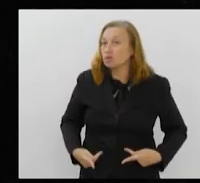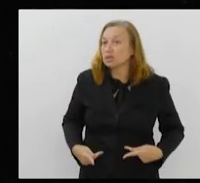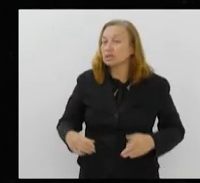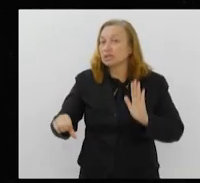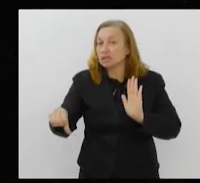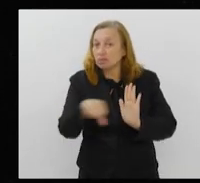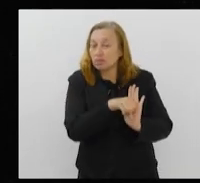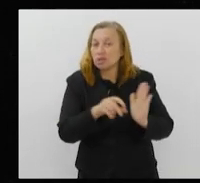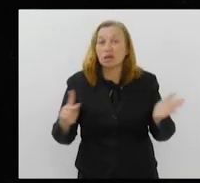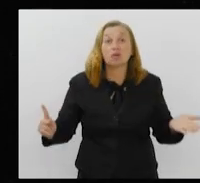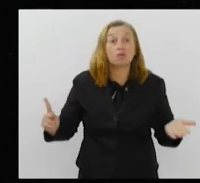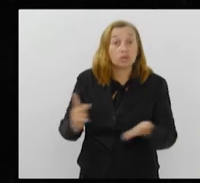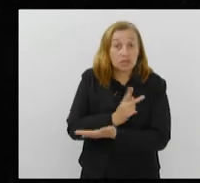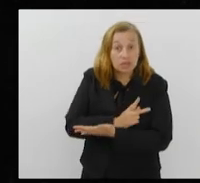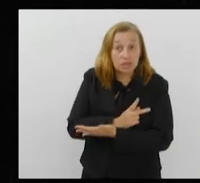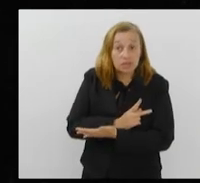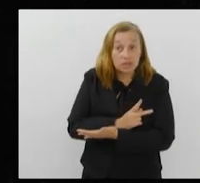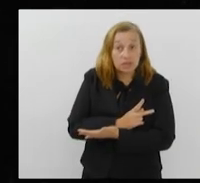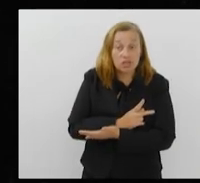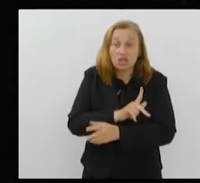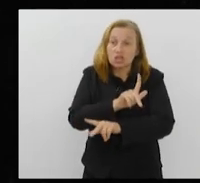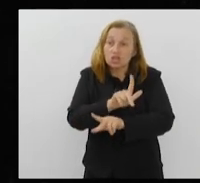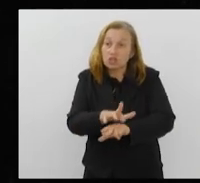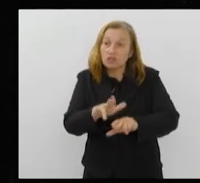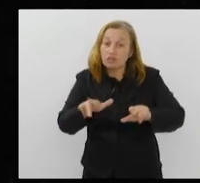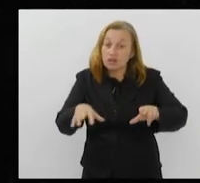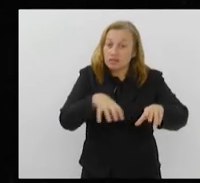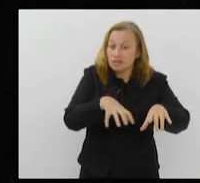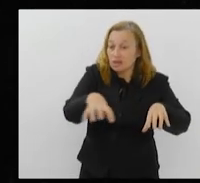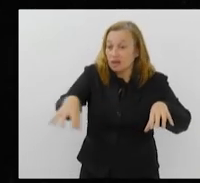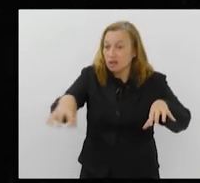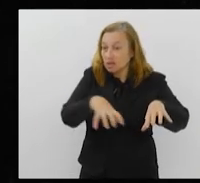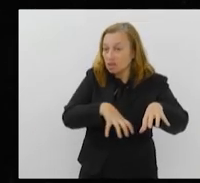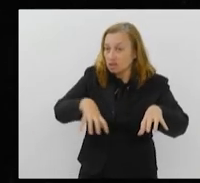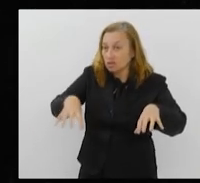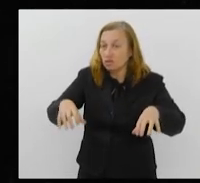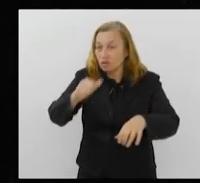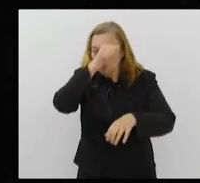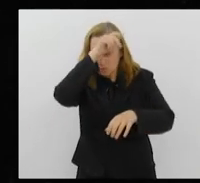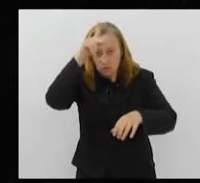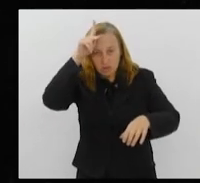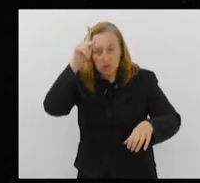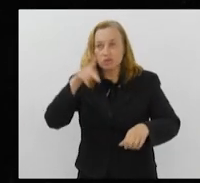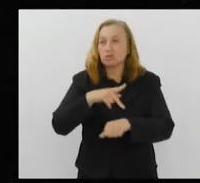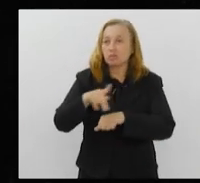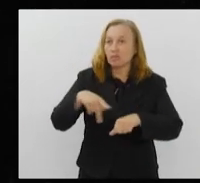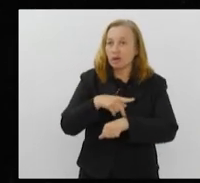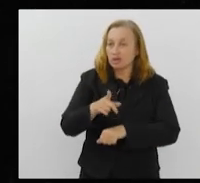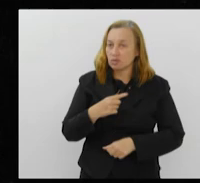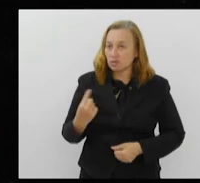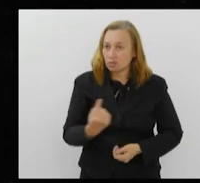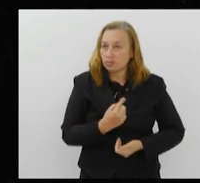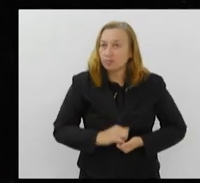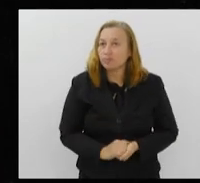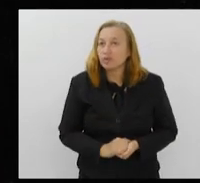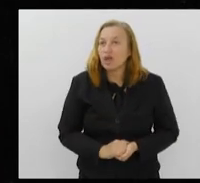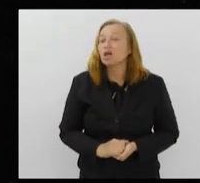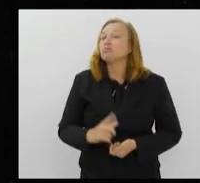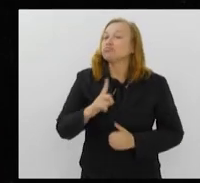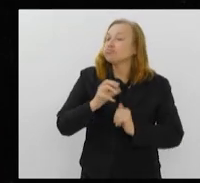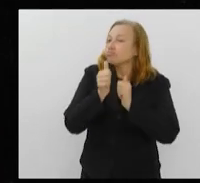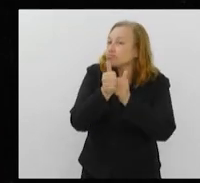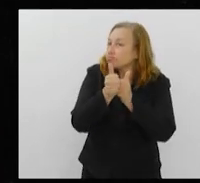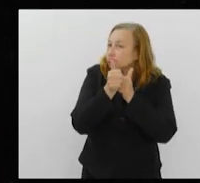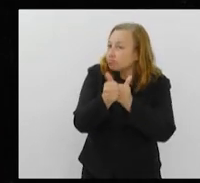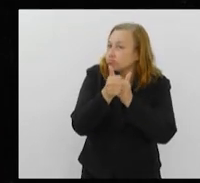que estão acontecendo nas diversas regiões, em diversos municípios no nosso país. Eu tenho acompanhado